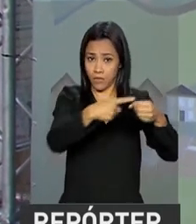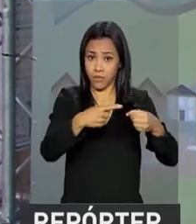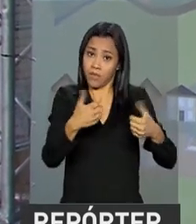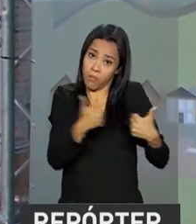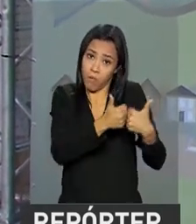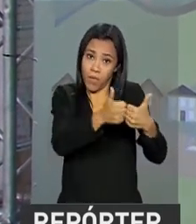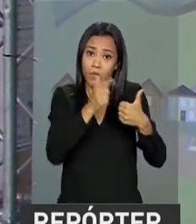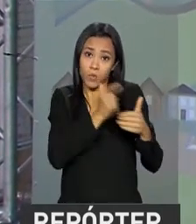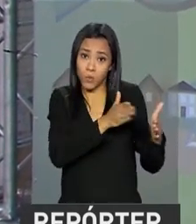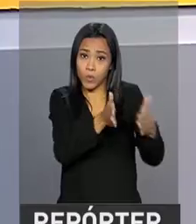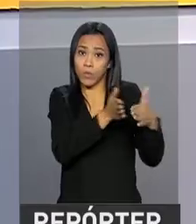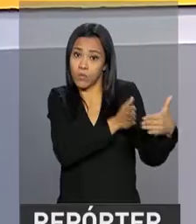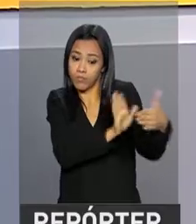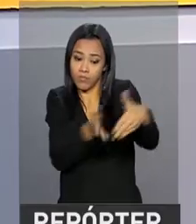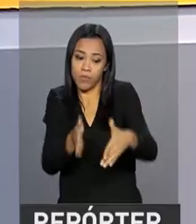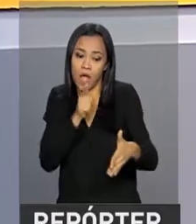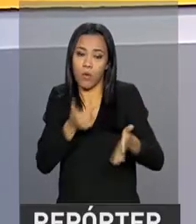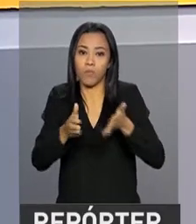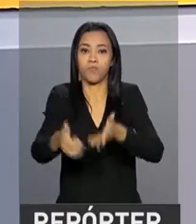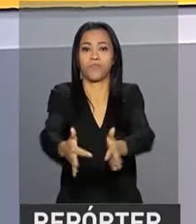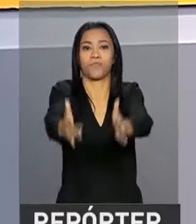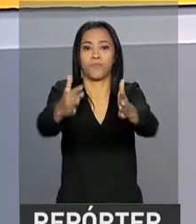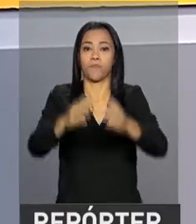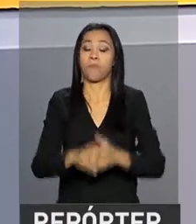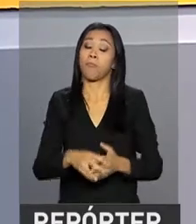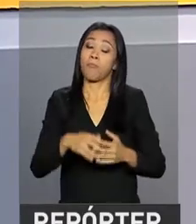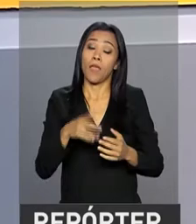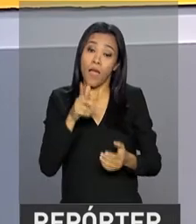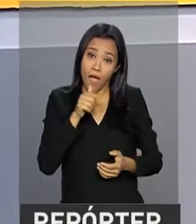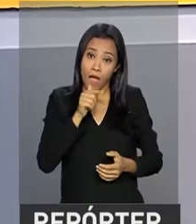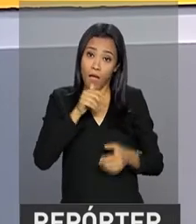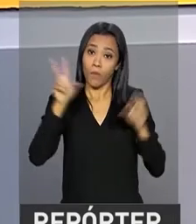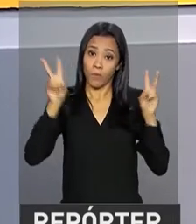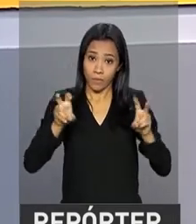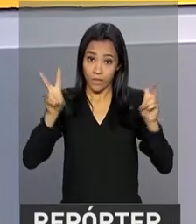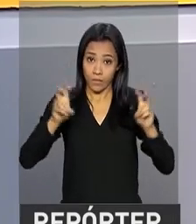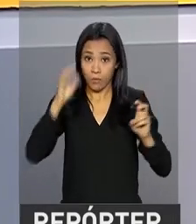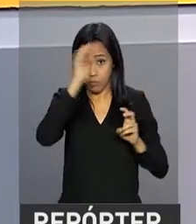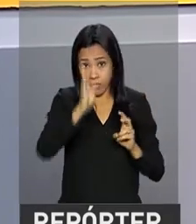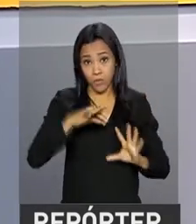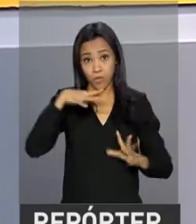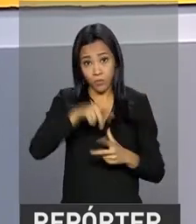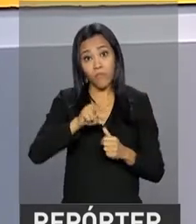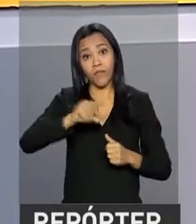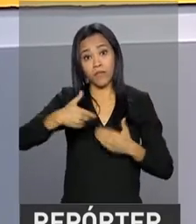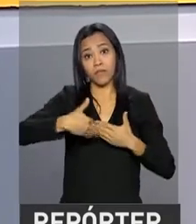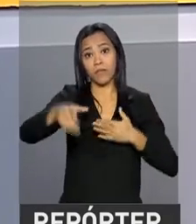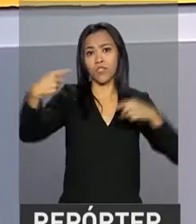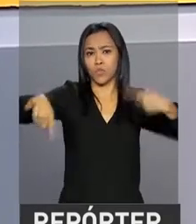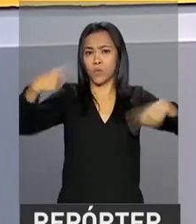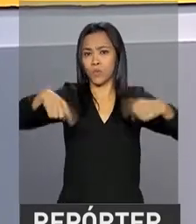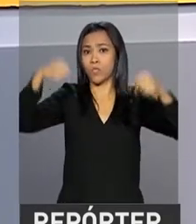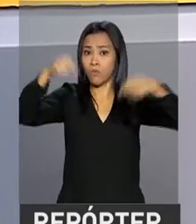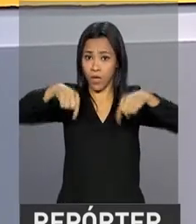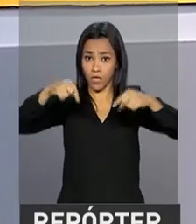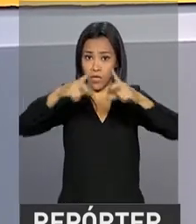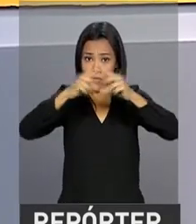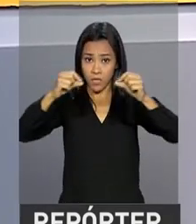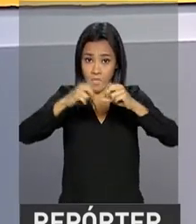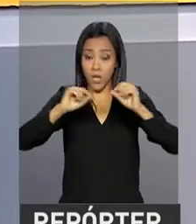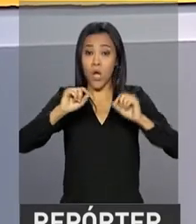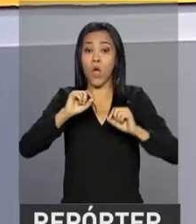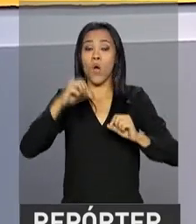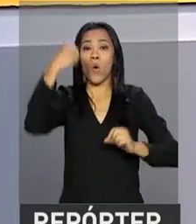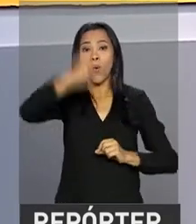desaguam no São Francisco. A questão da água no Brasil e no mundo vai ser discutida em março do ano que vem aqui em Brasília, no 8º